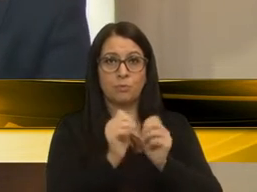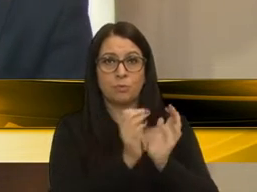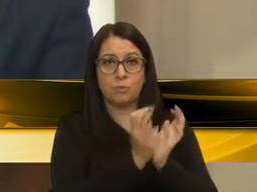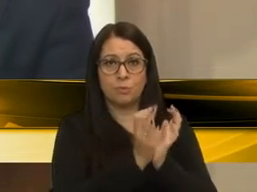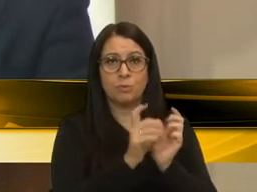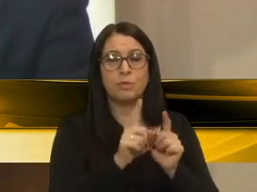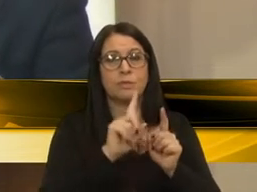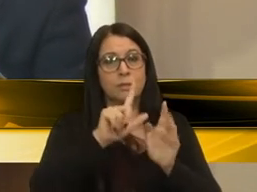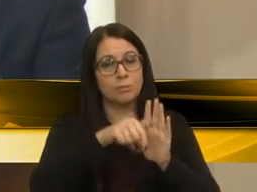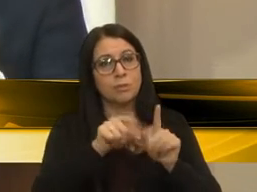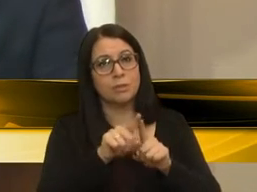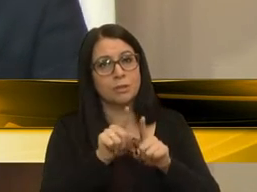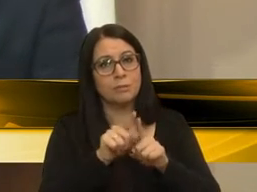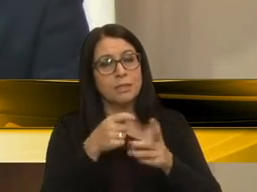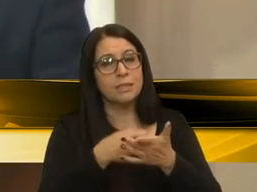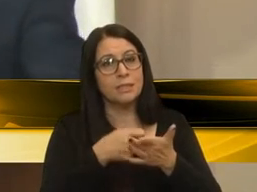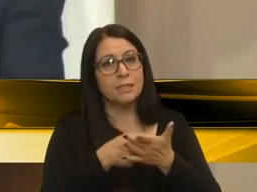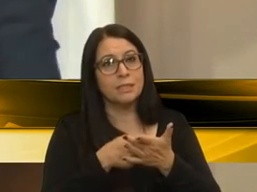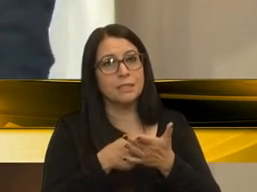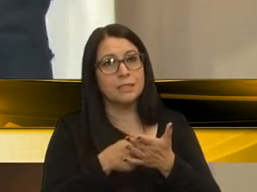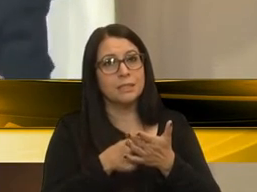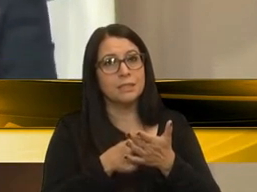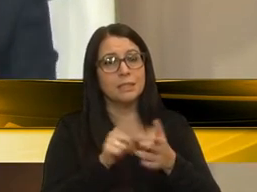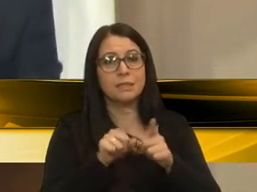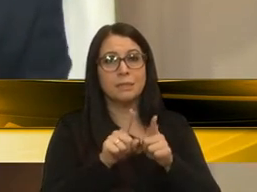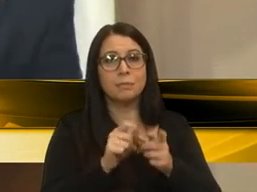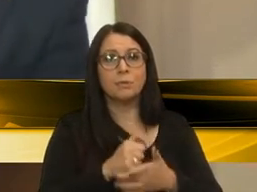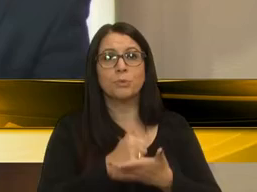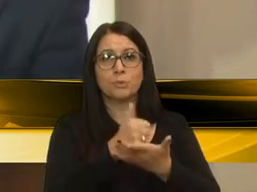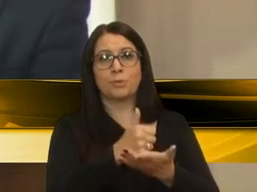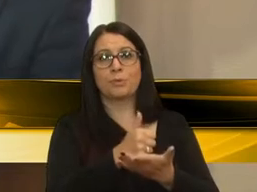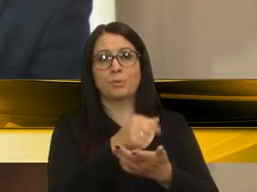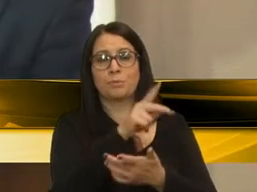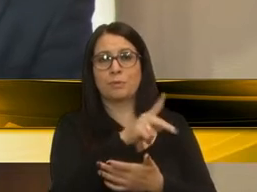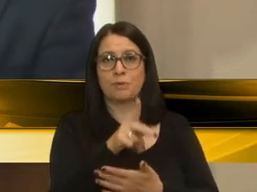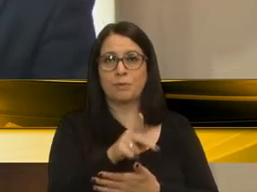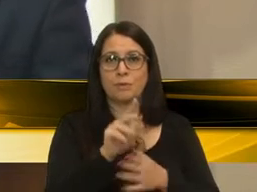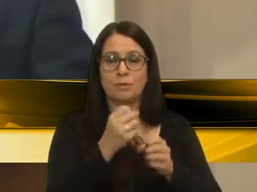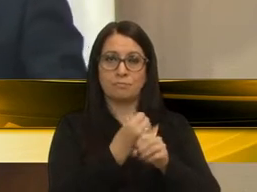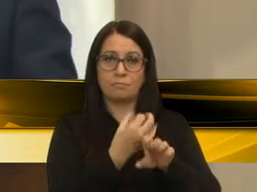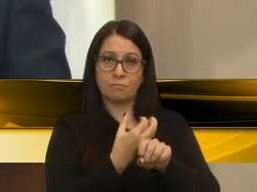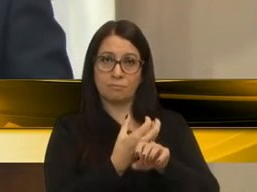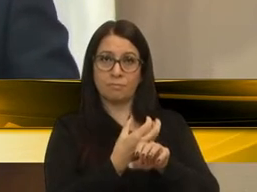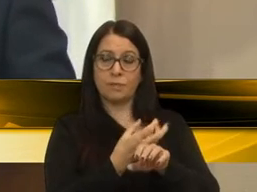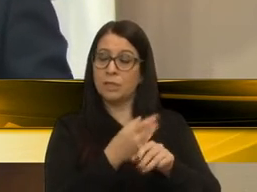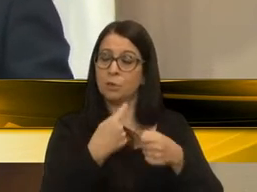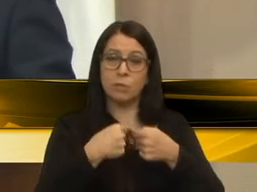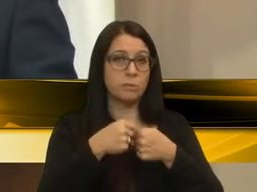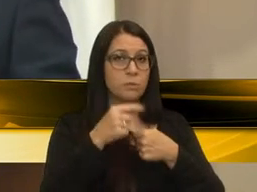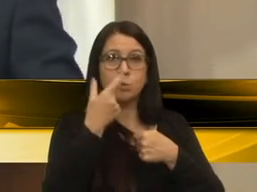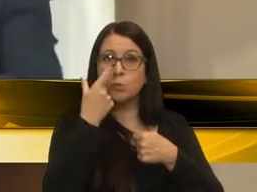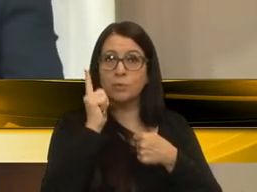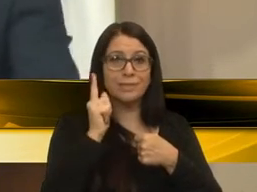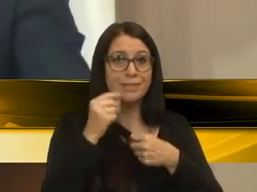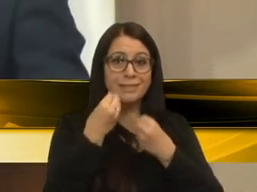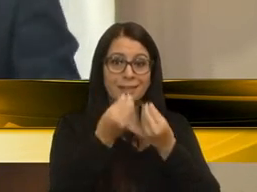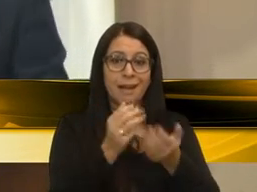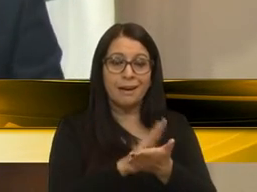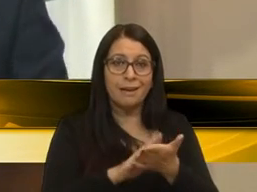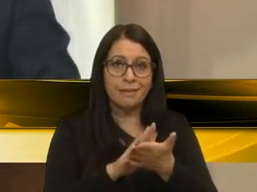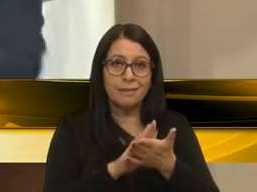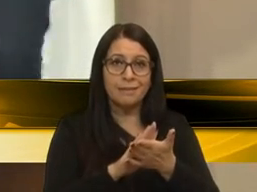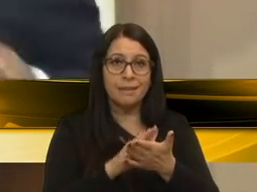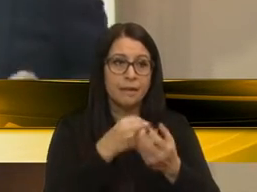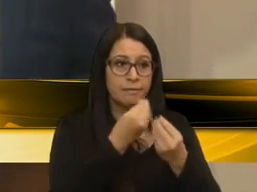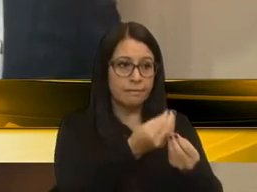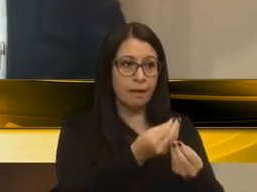e depois ainda na exigência tem que dar ainda assessoria para professores da SMED. Quer dizer, o município nunca consegue dar nada. Ele